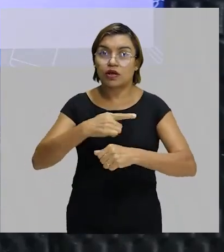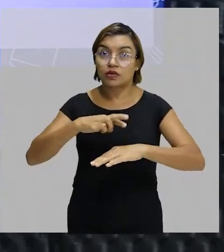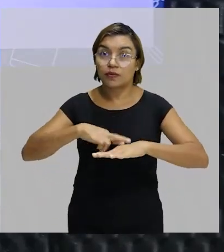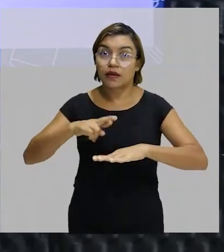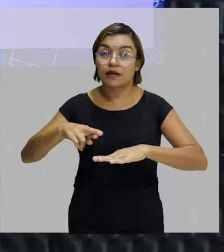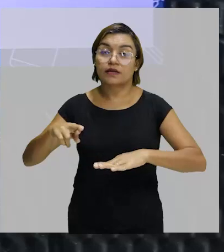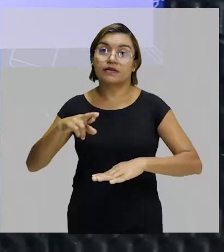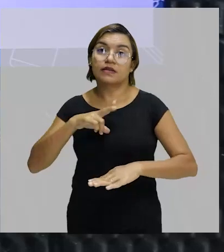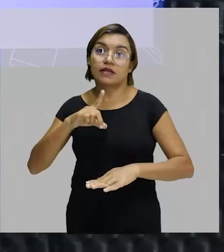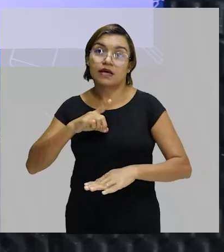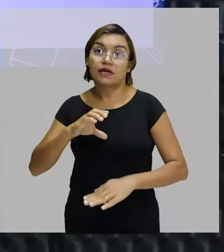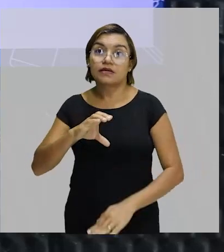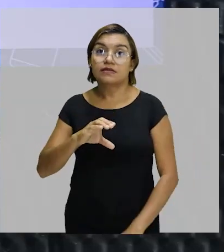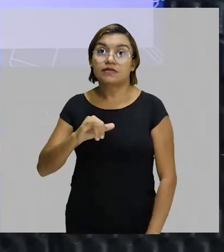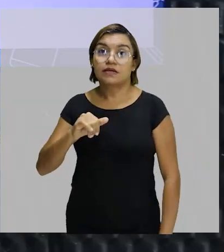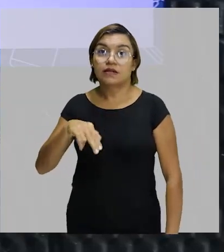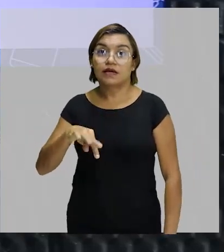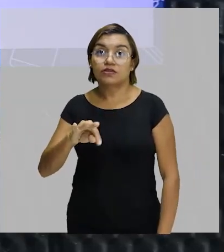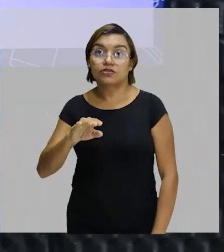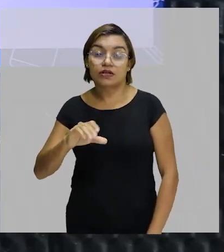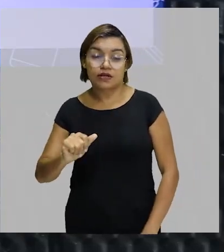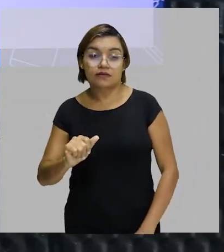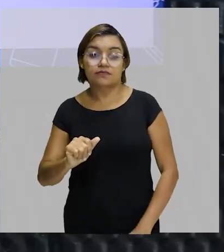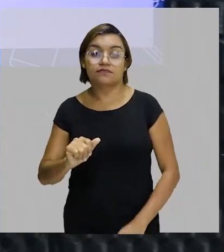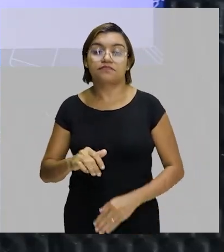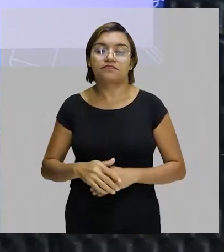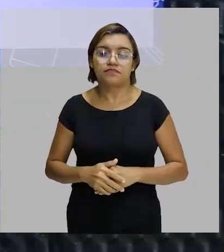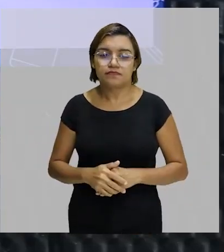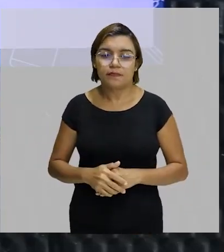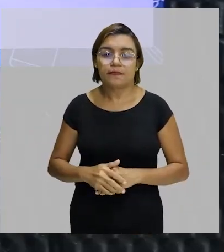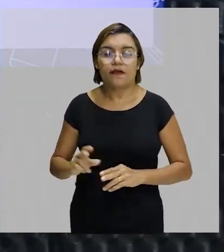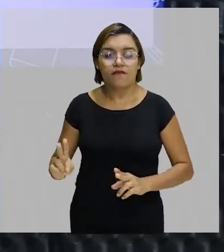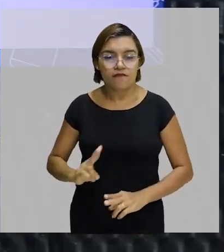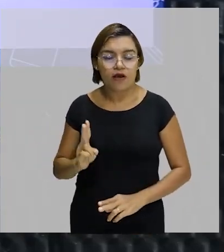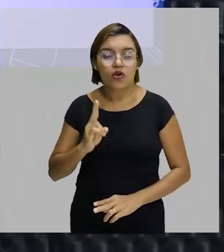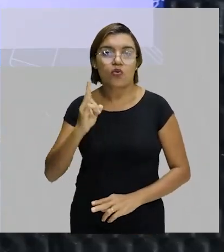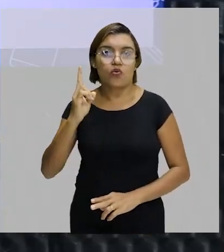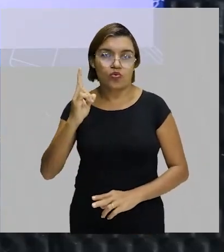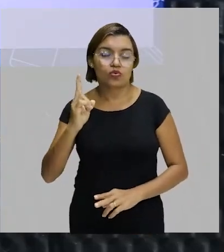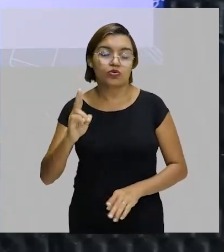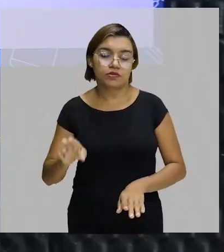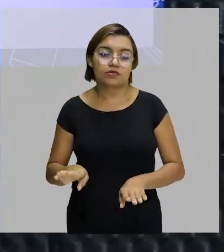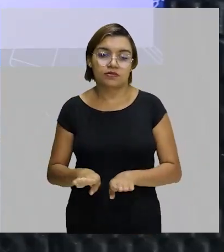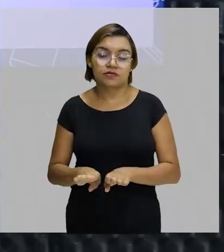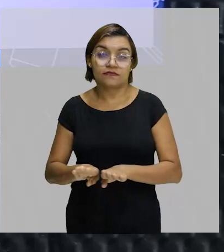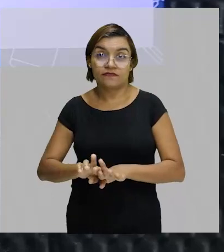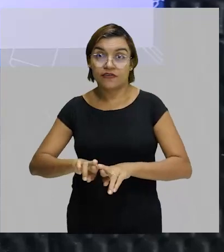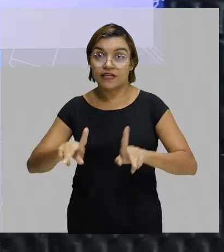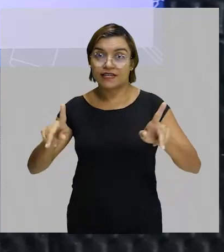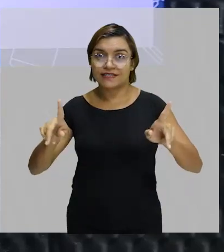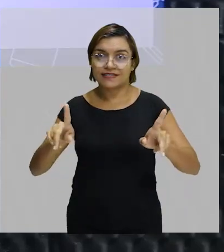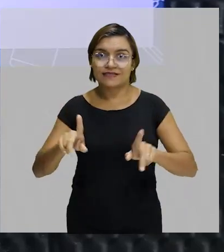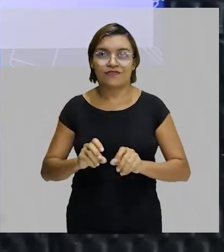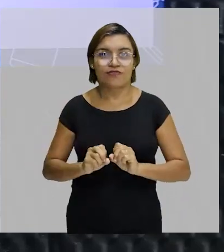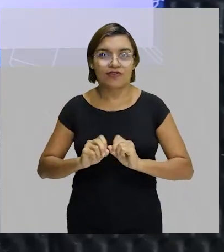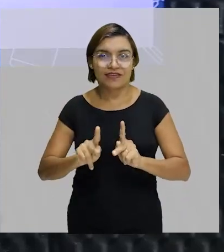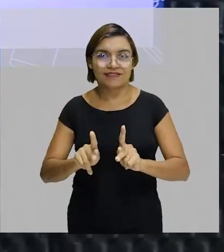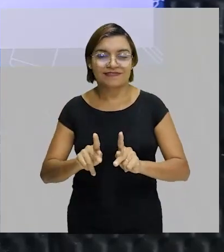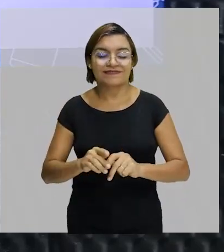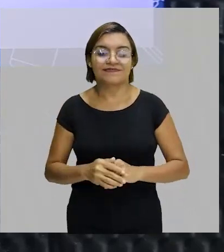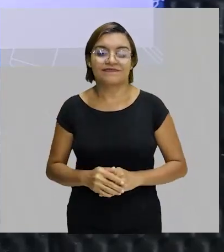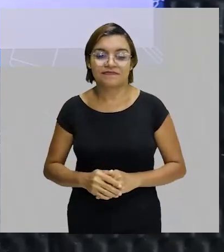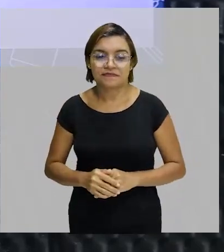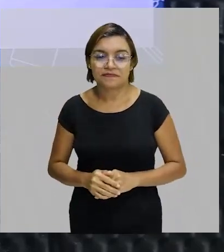uma cinética e, portanto, grandezas, valores dessas grandezas diferentes. Tudo bem?